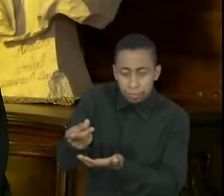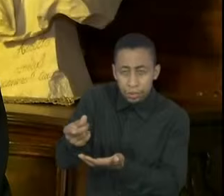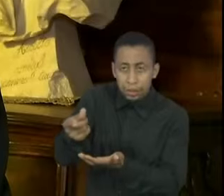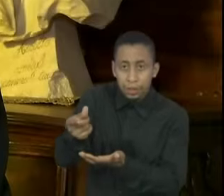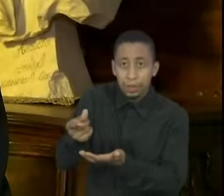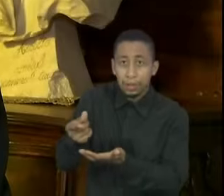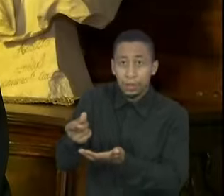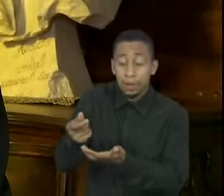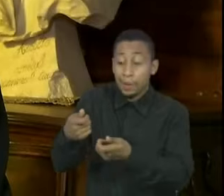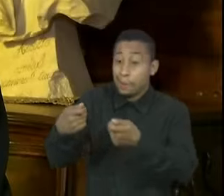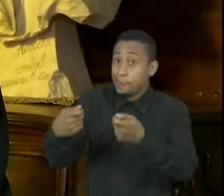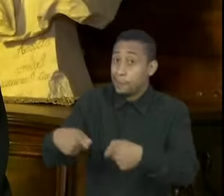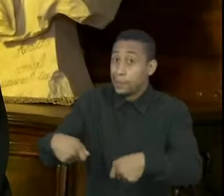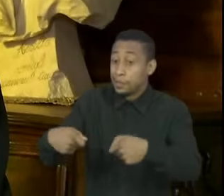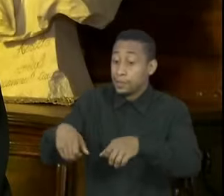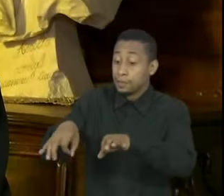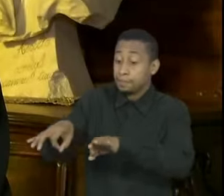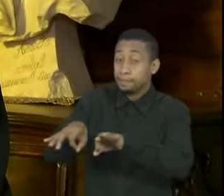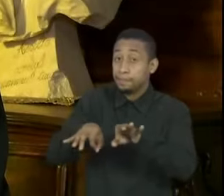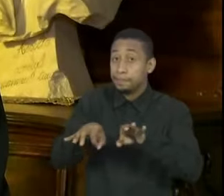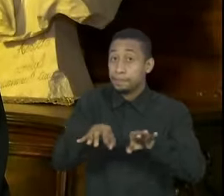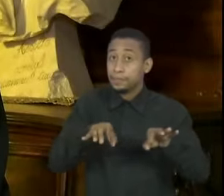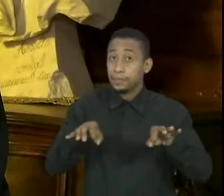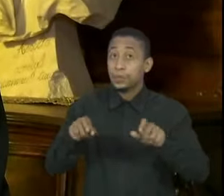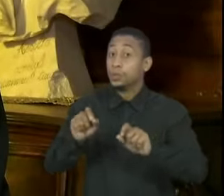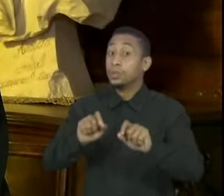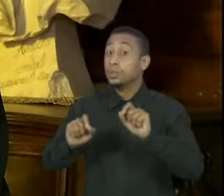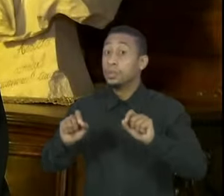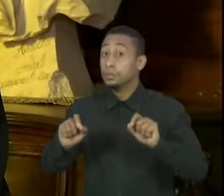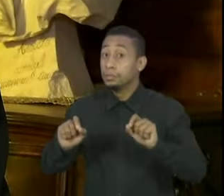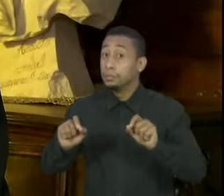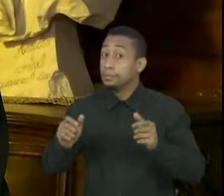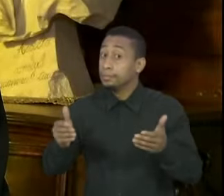ela tem que ter credibilidade